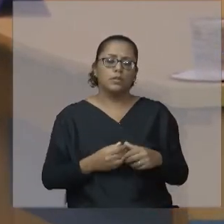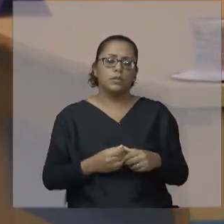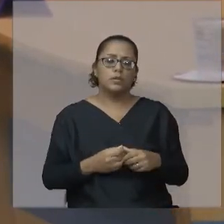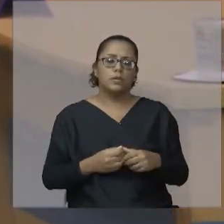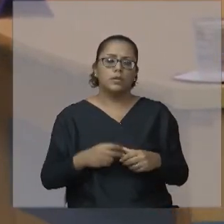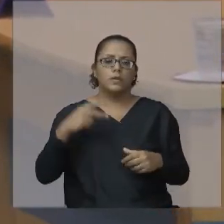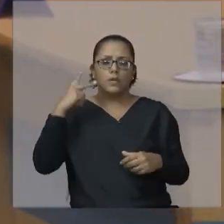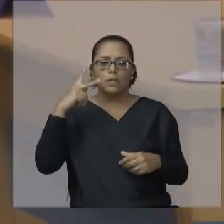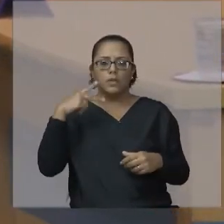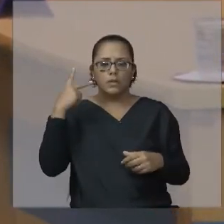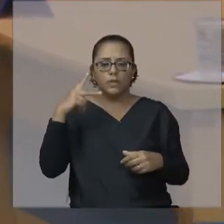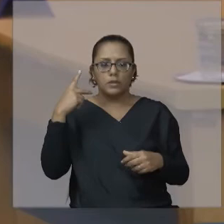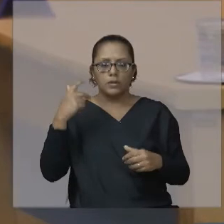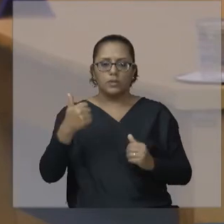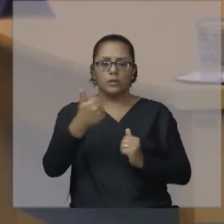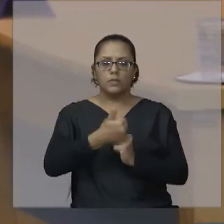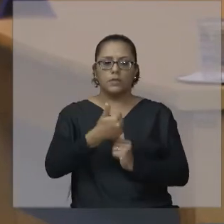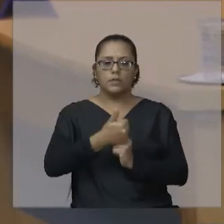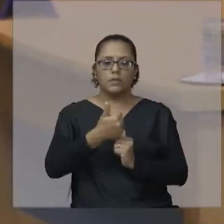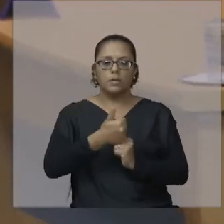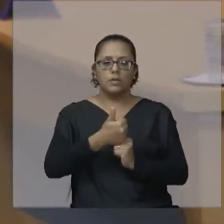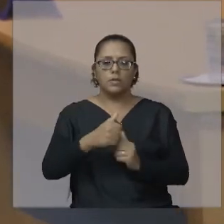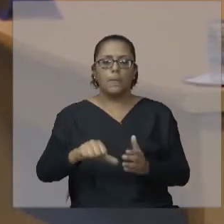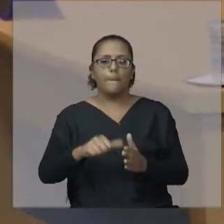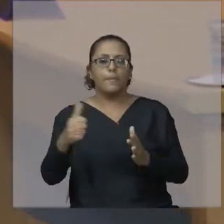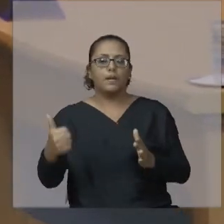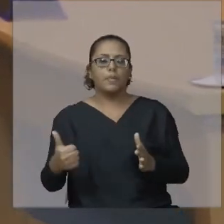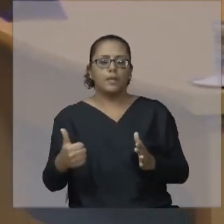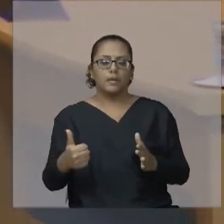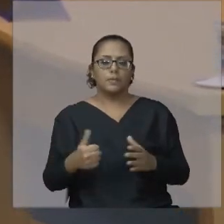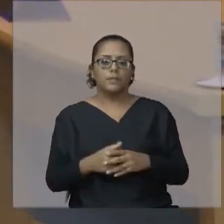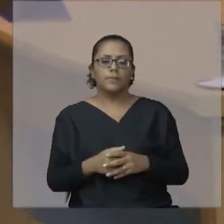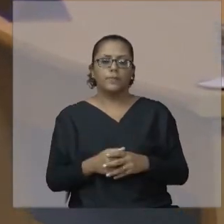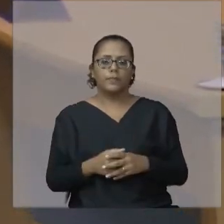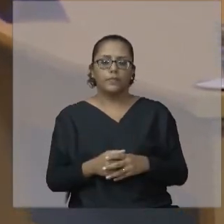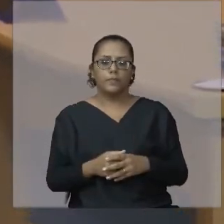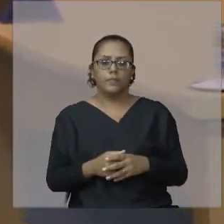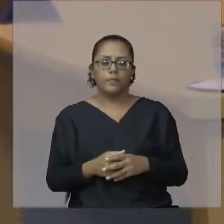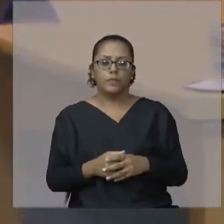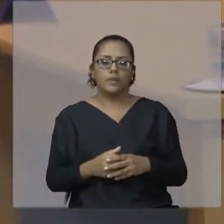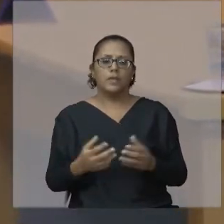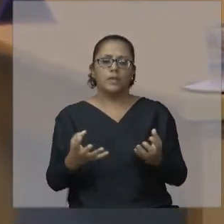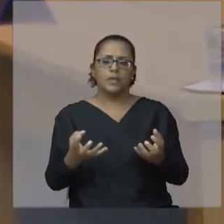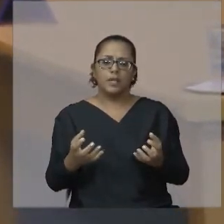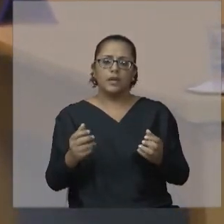primeira vice-presidência. Quero, junto com Vossa Excelência, fazer um trabalho